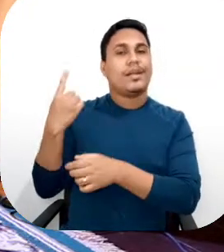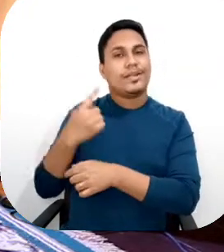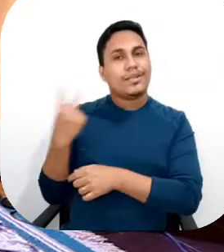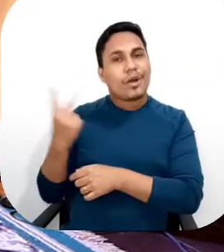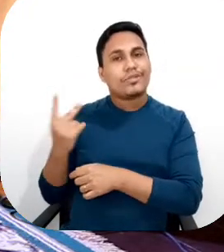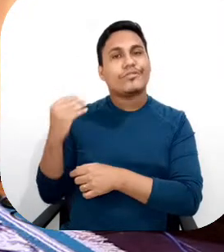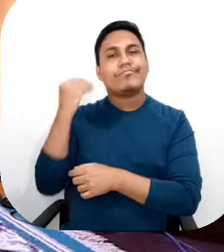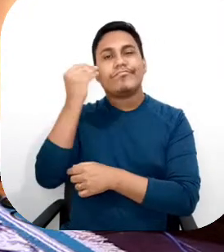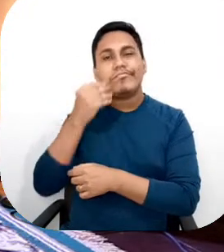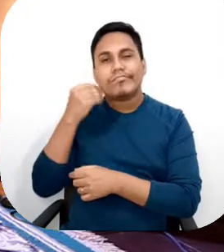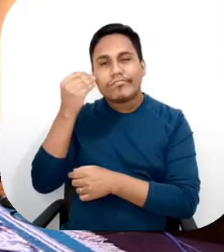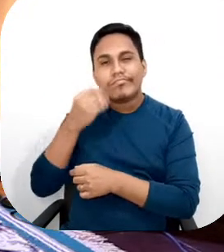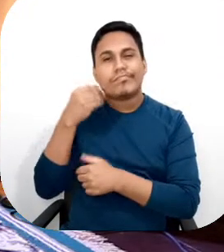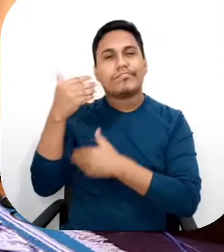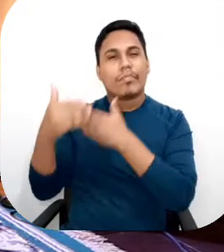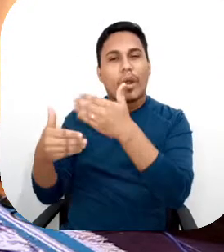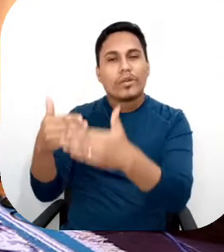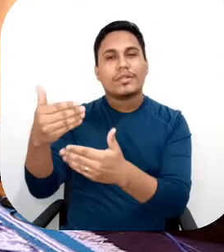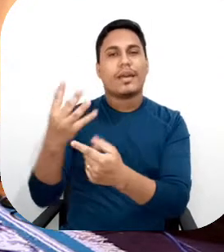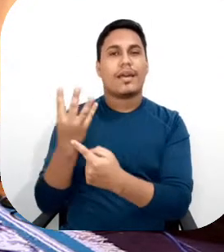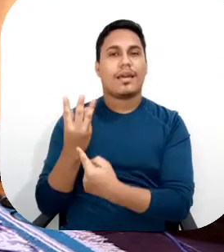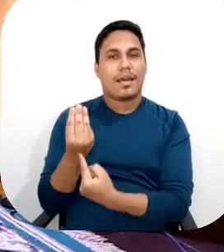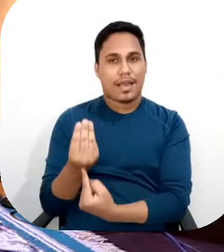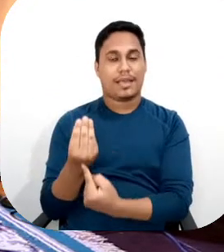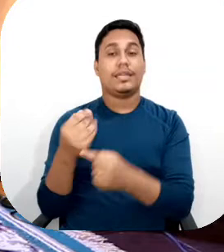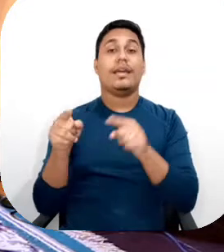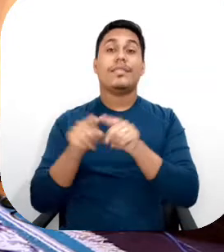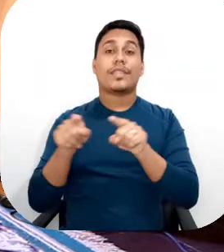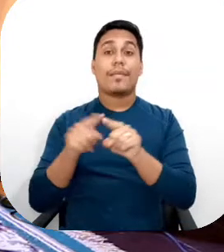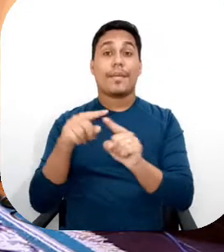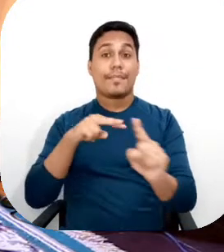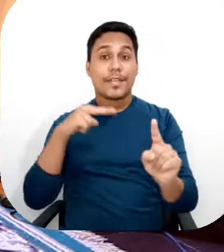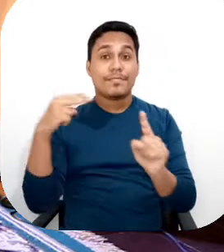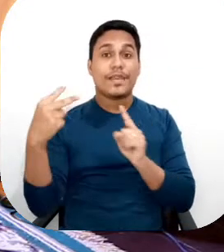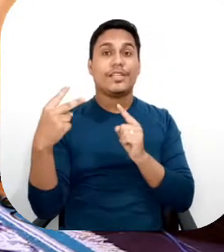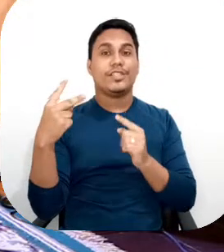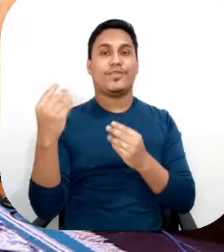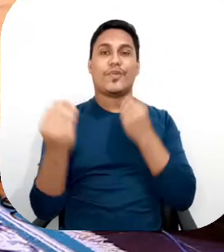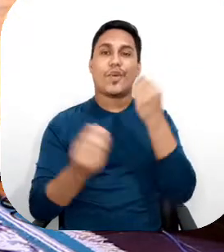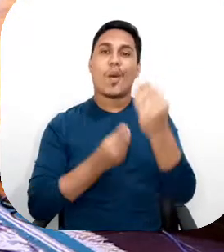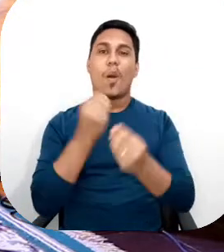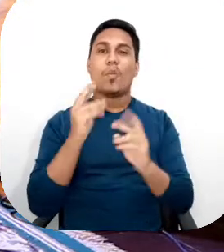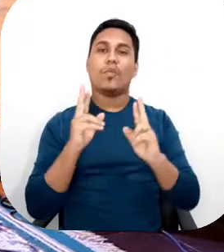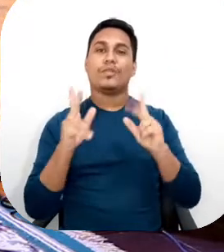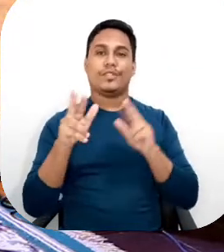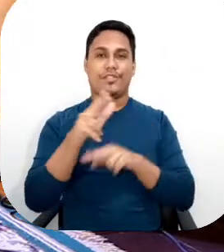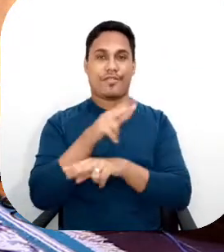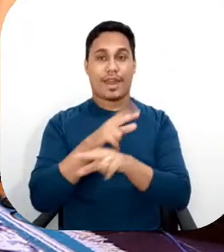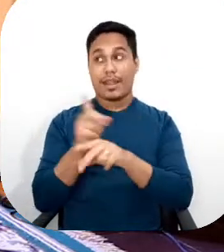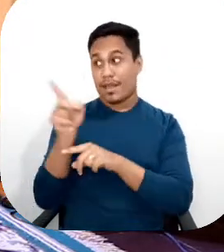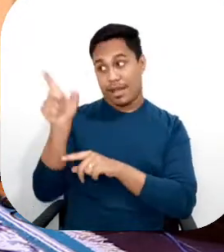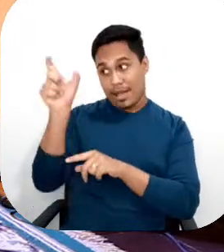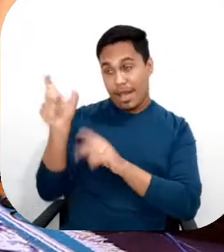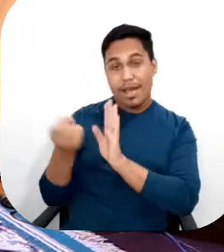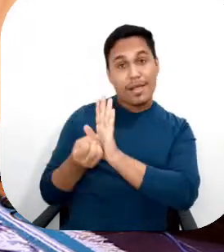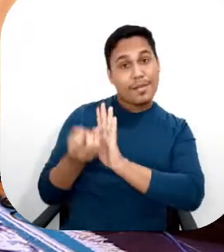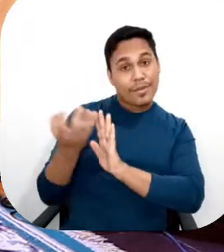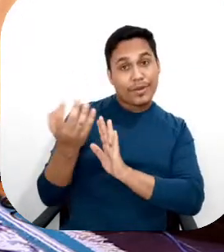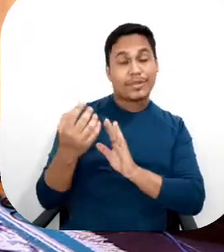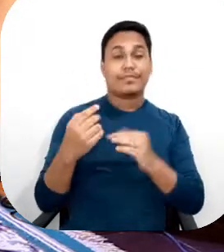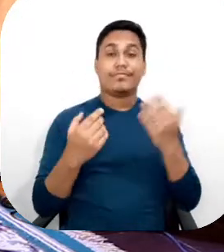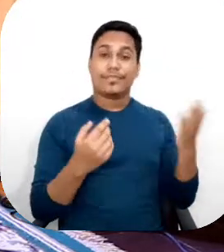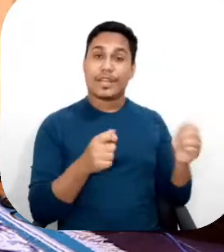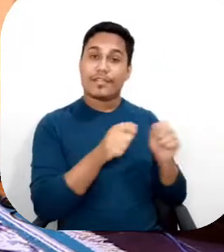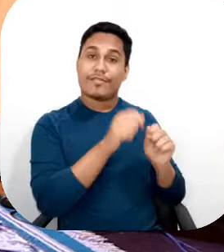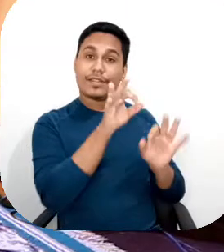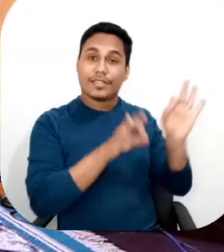esses processos artísticos e essas novas perspectivas de cenário, né? Agora, ele produzindo totalmente uma faixa, Zé